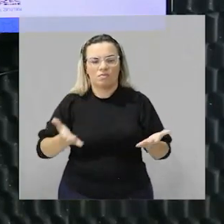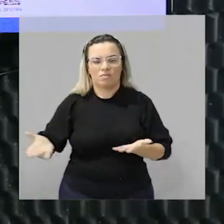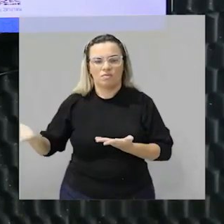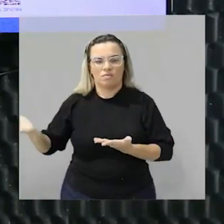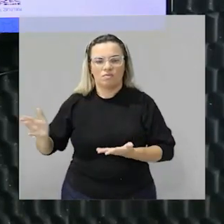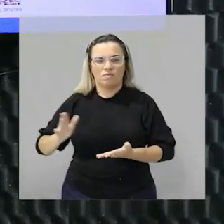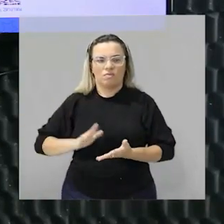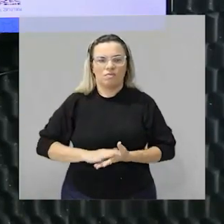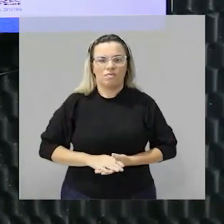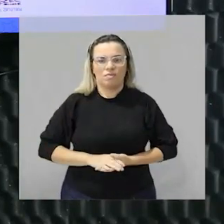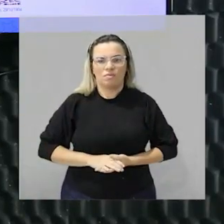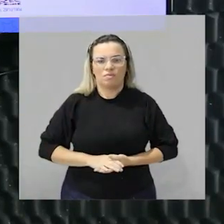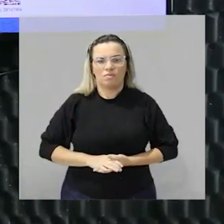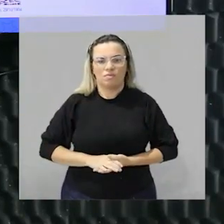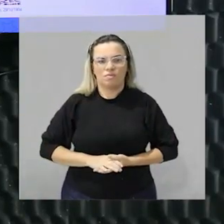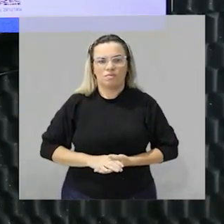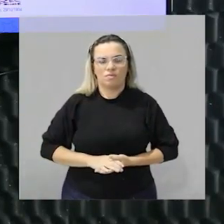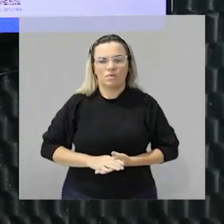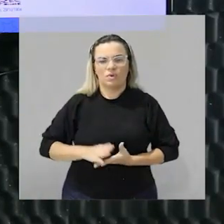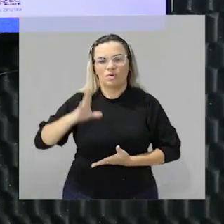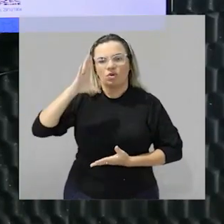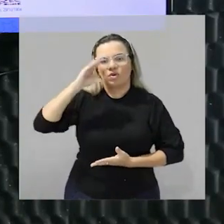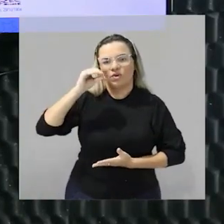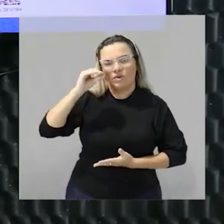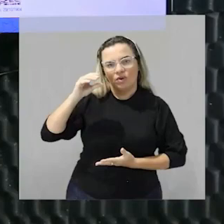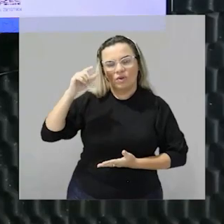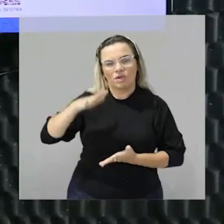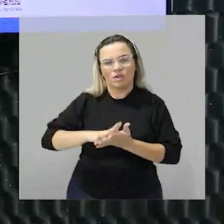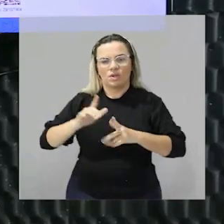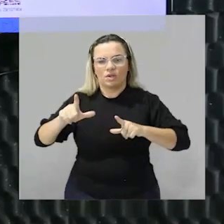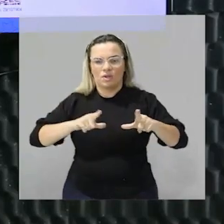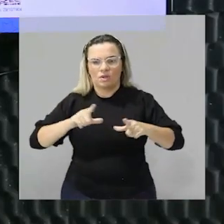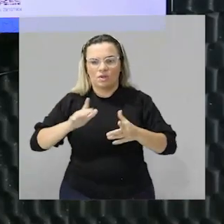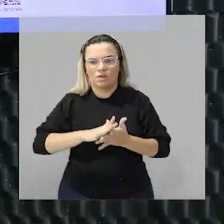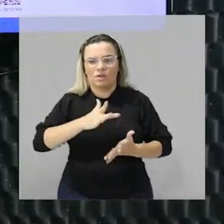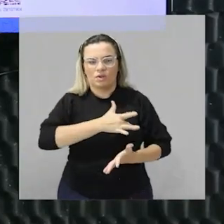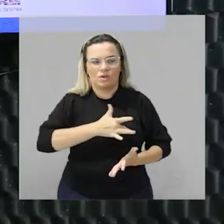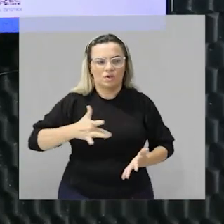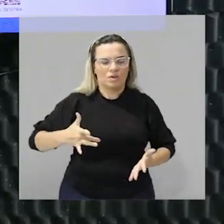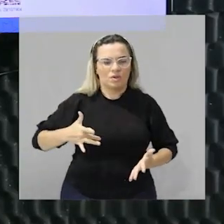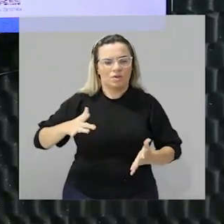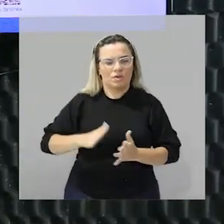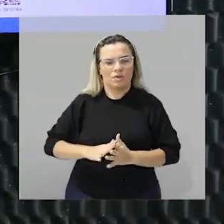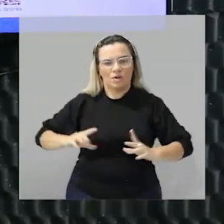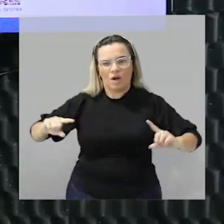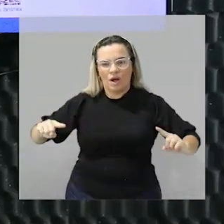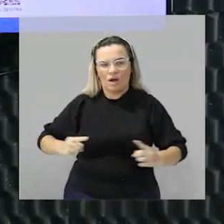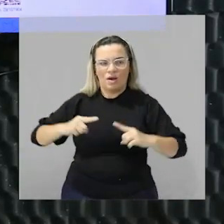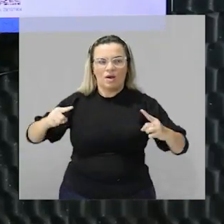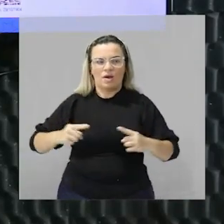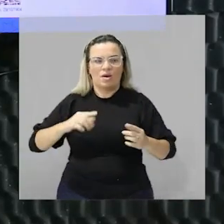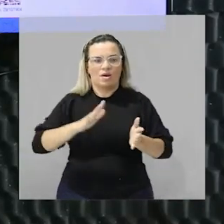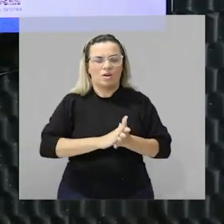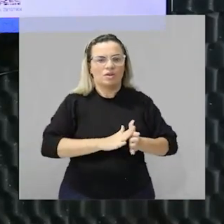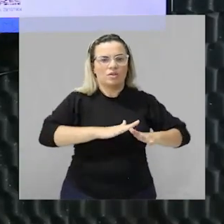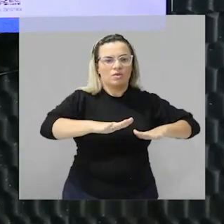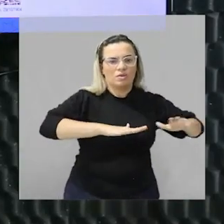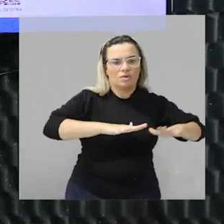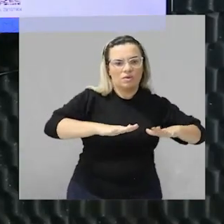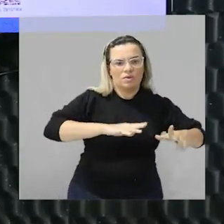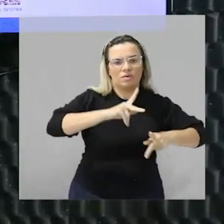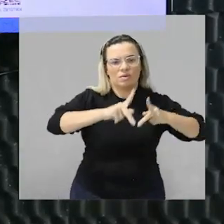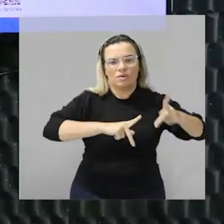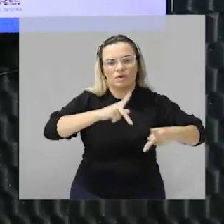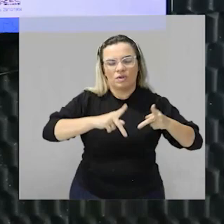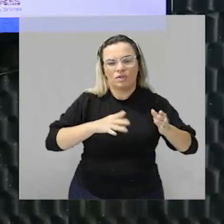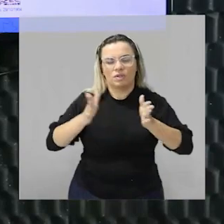mostram. Codinome dado aos funcionários da saúde, em confronto com os manifestantes populares na época da revolta da vacina.